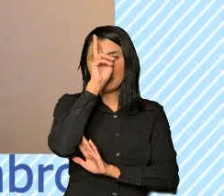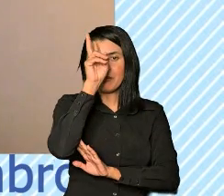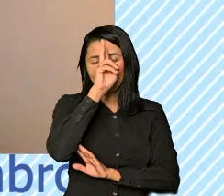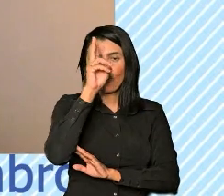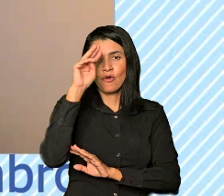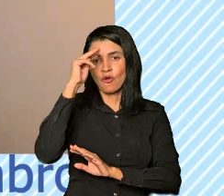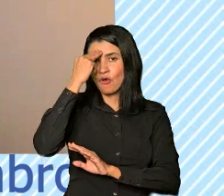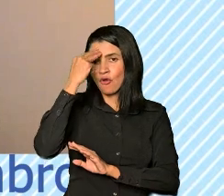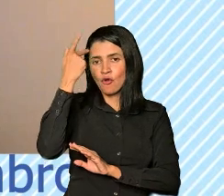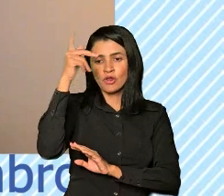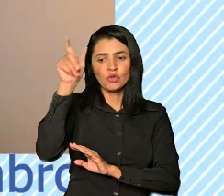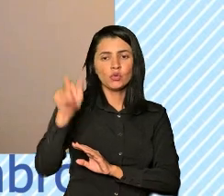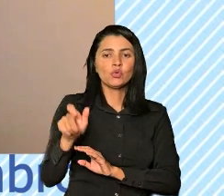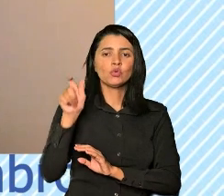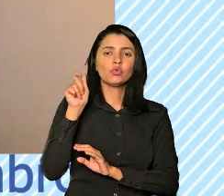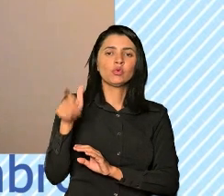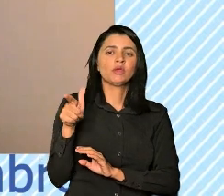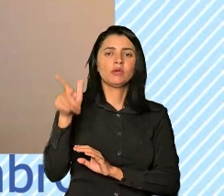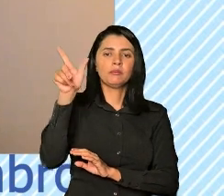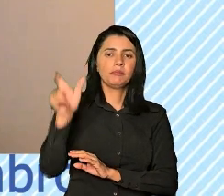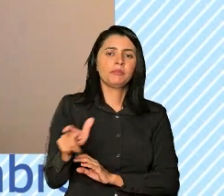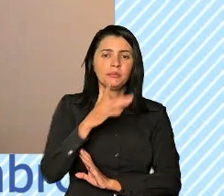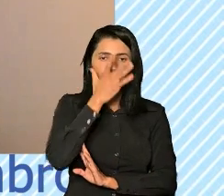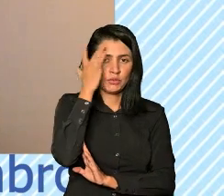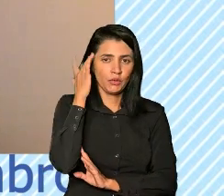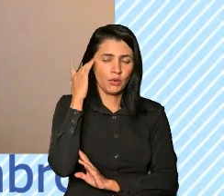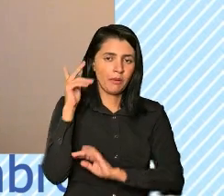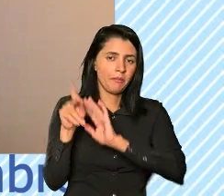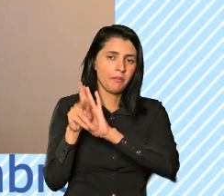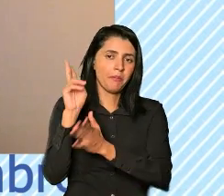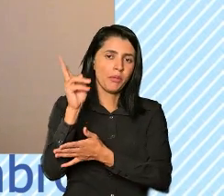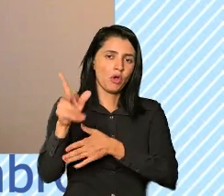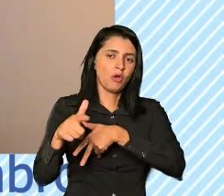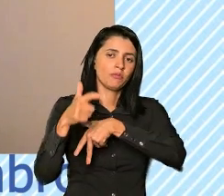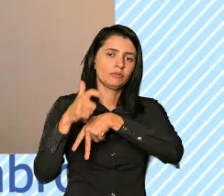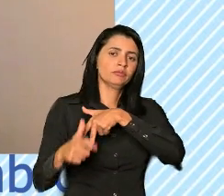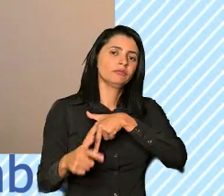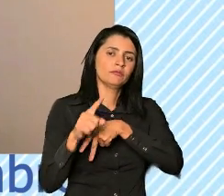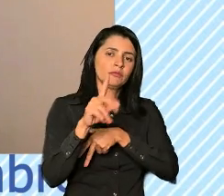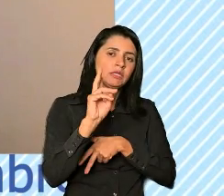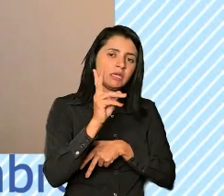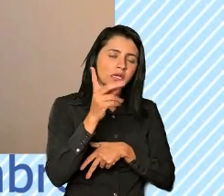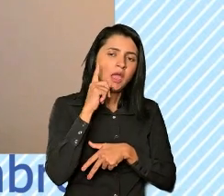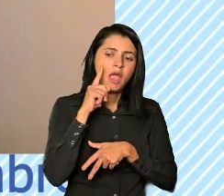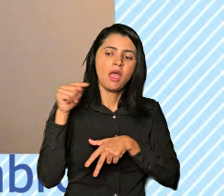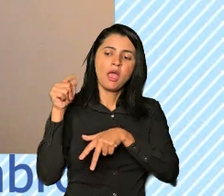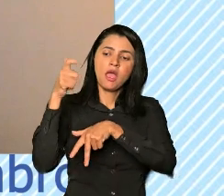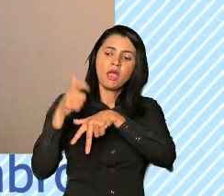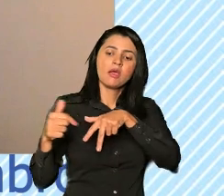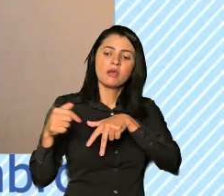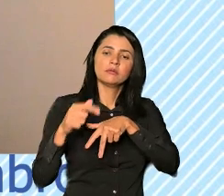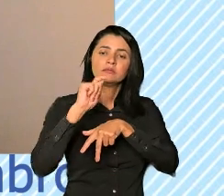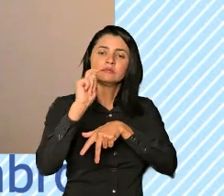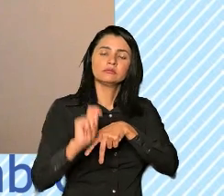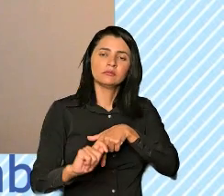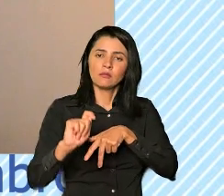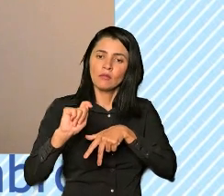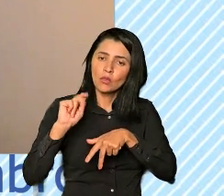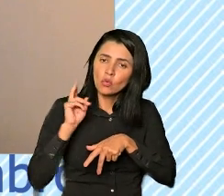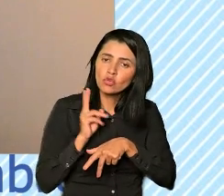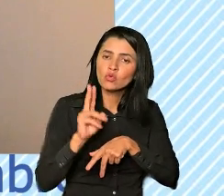que o próprio personagem, certo? Porque você quer manter por trás do monumento uma determinada